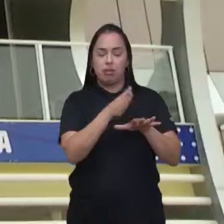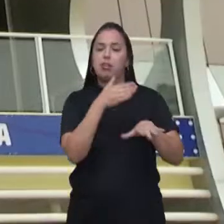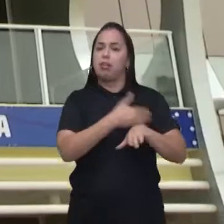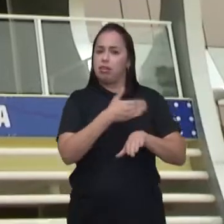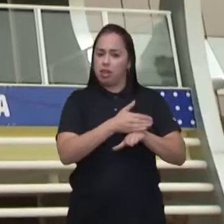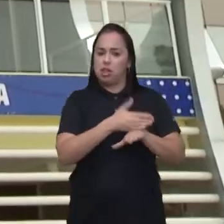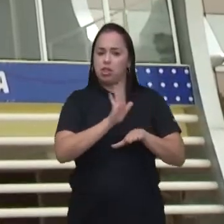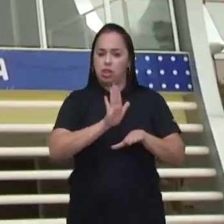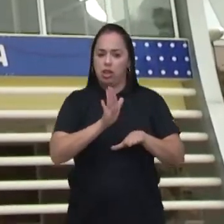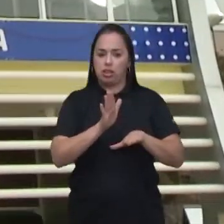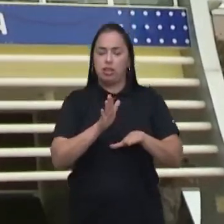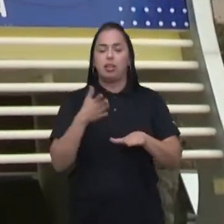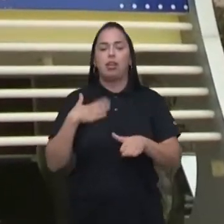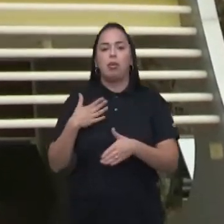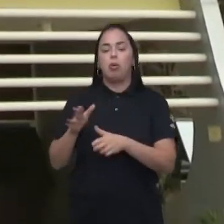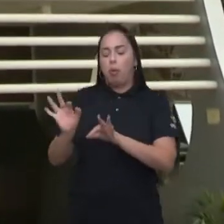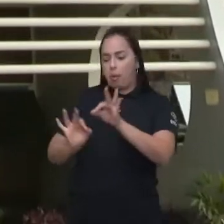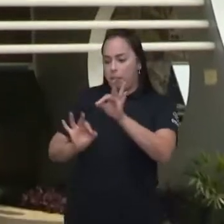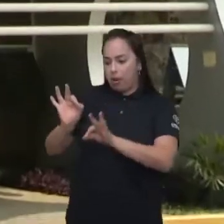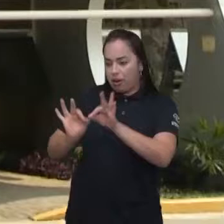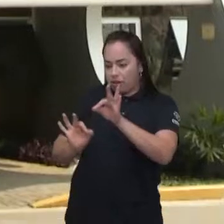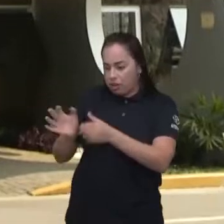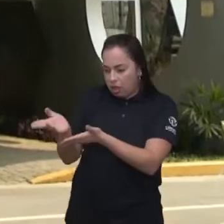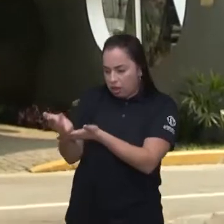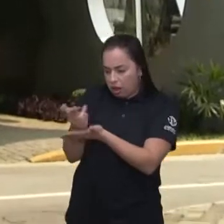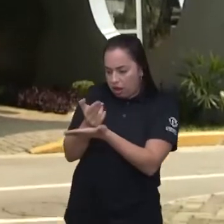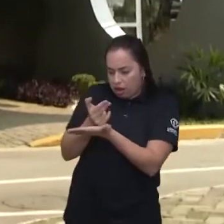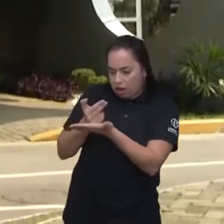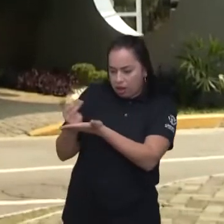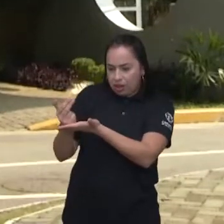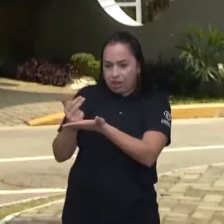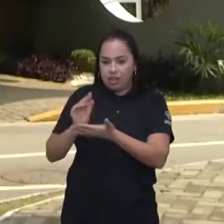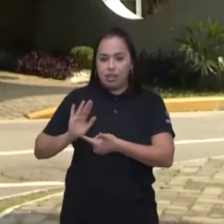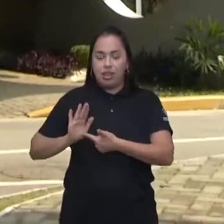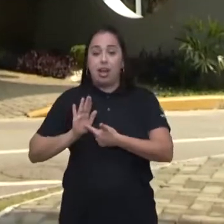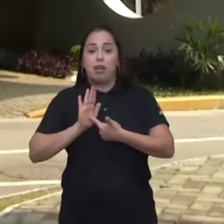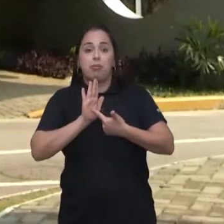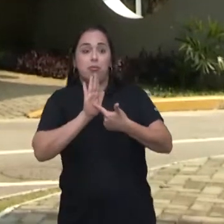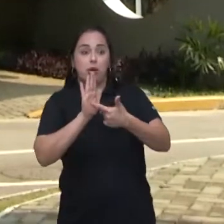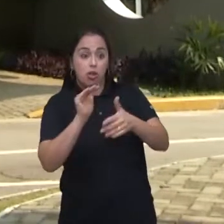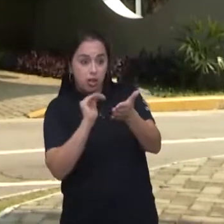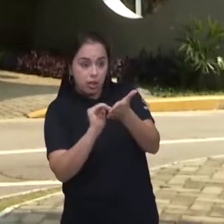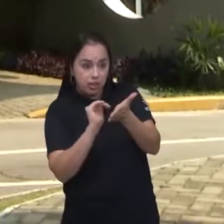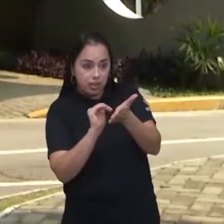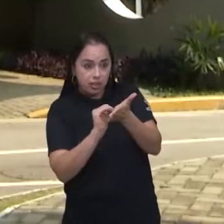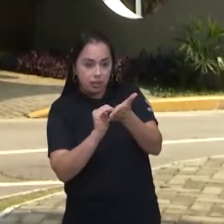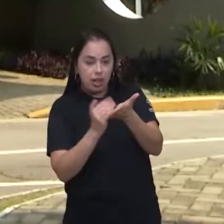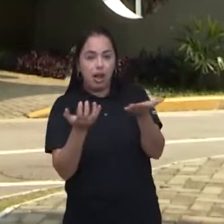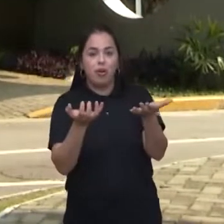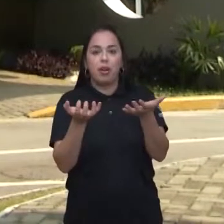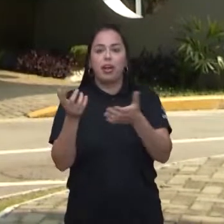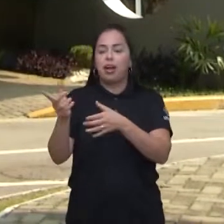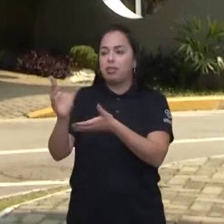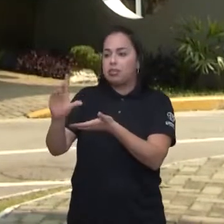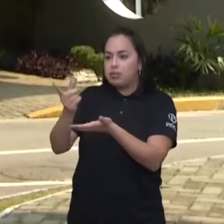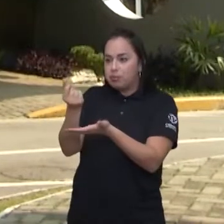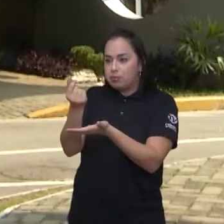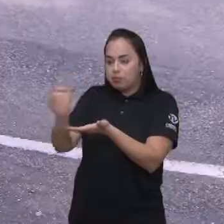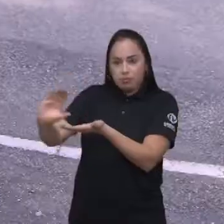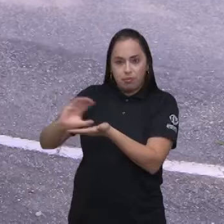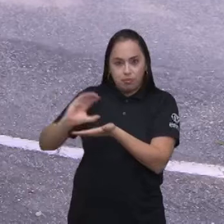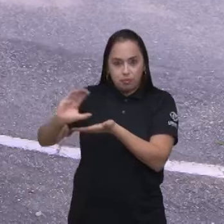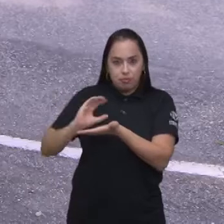treinamentos um projeto foi desenhado e apresentado à secretaria que agora está na busca de recursos para a construção